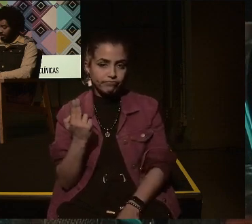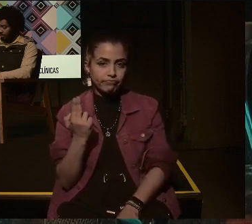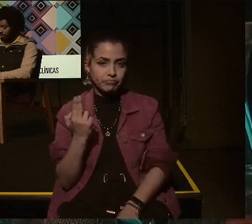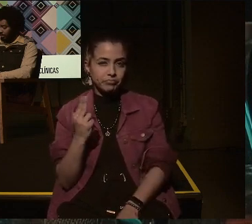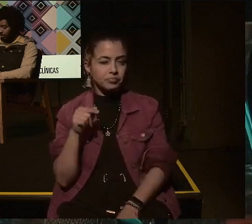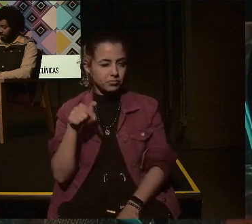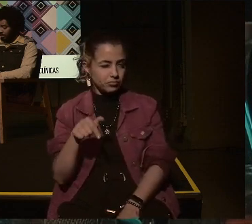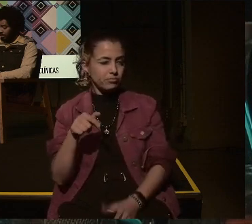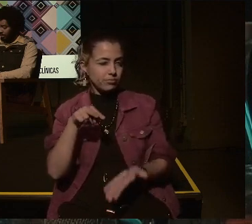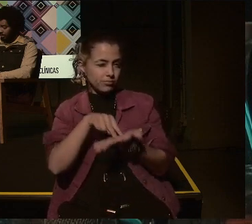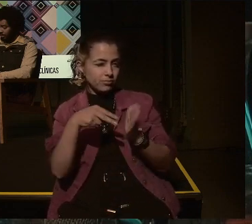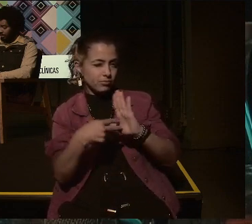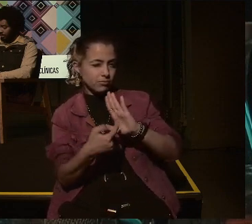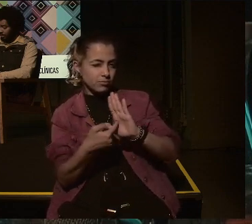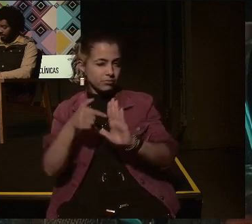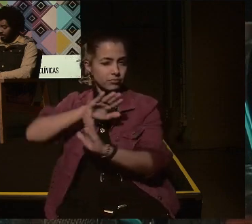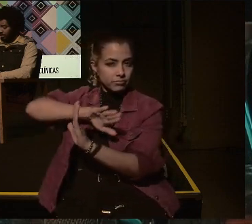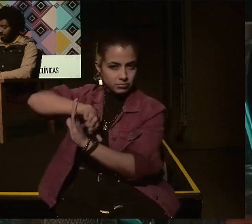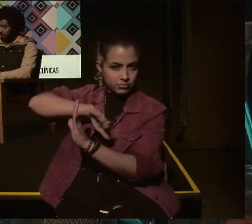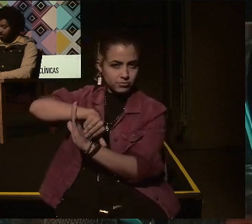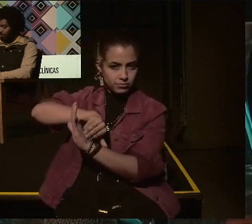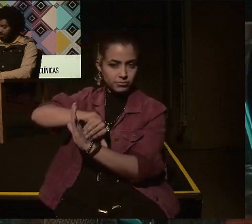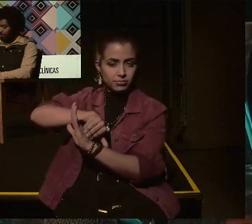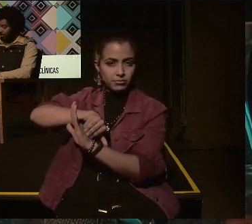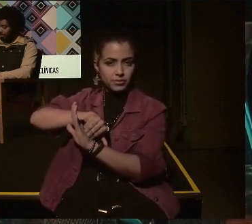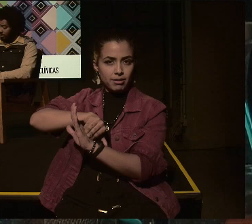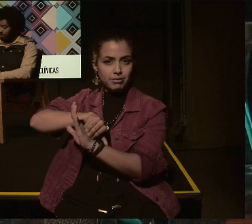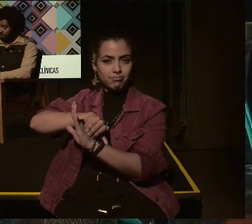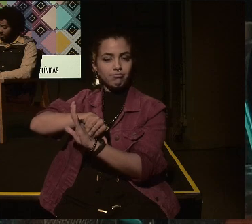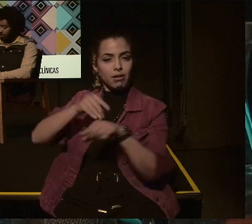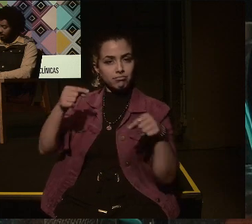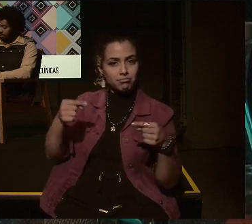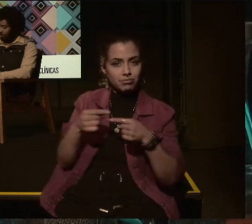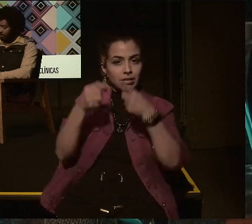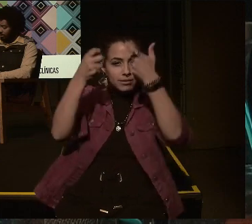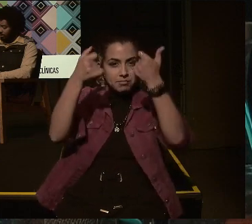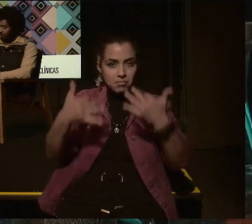Nesse sentido, volto à psicanálise.